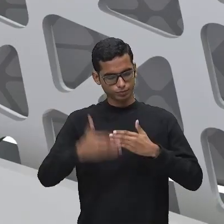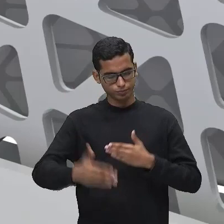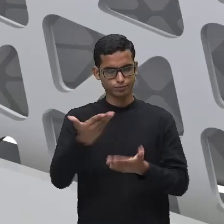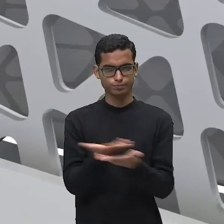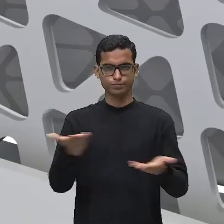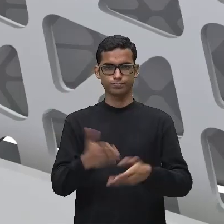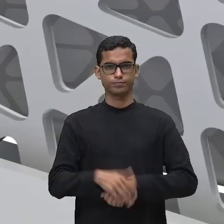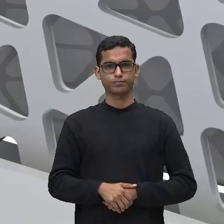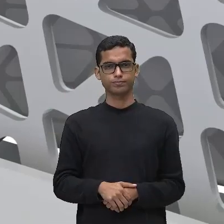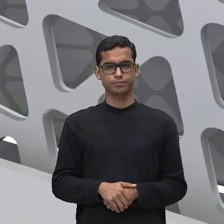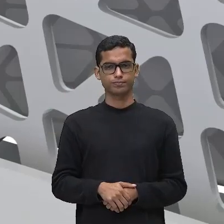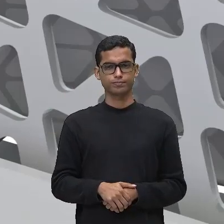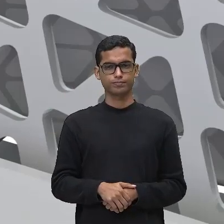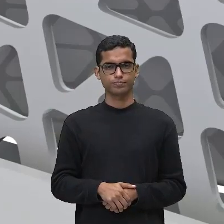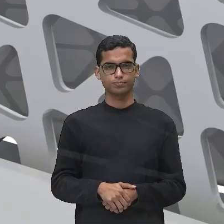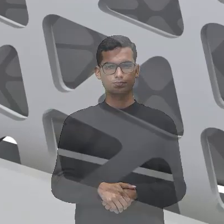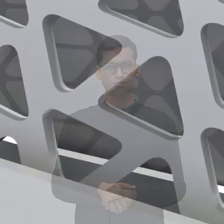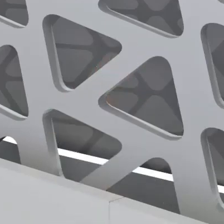nossa aula.